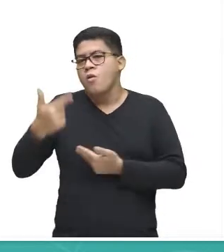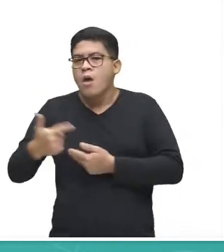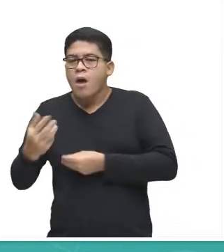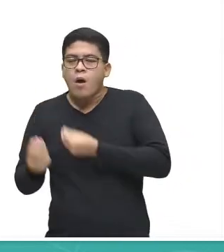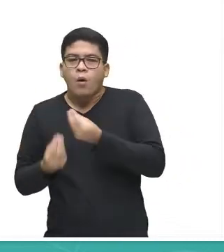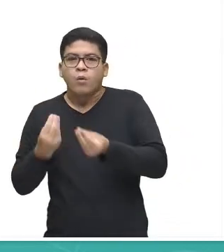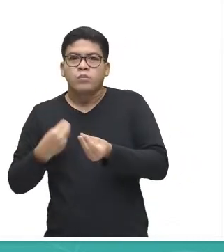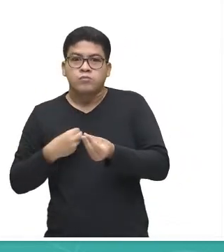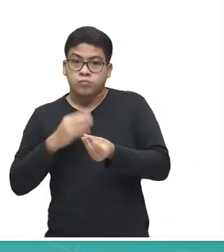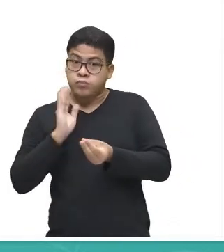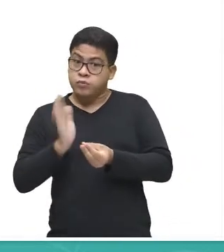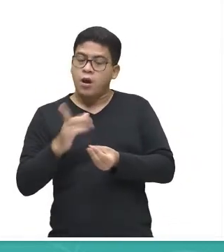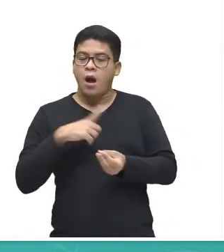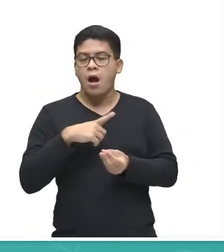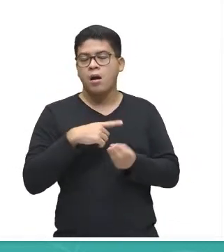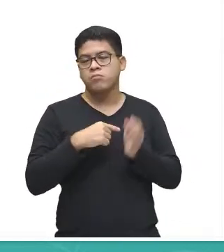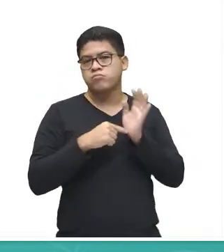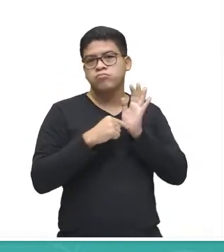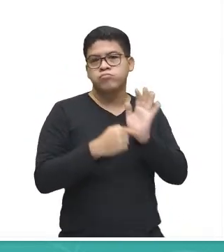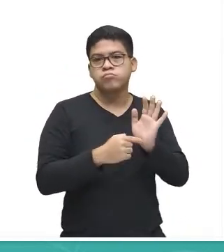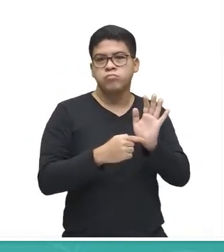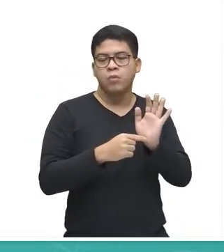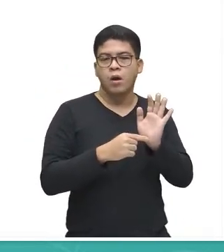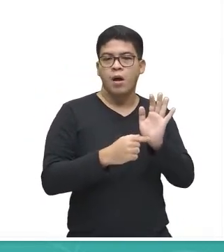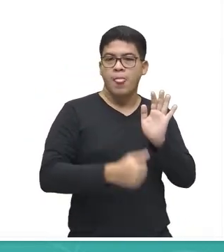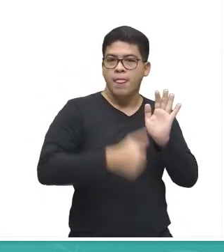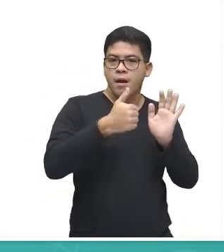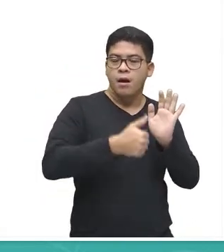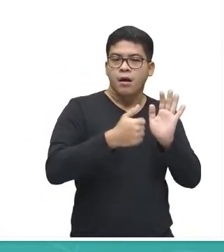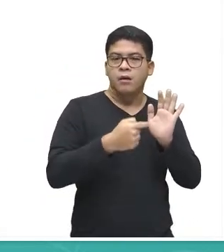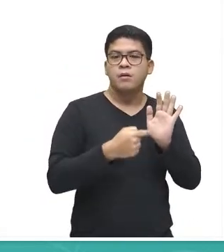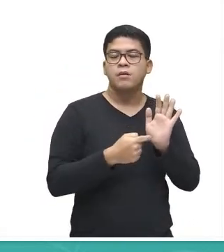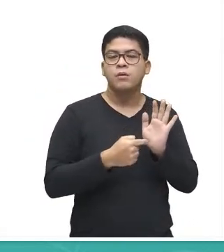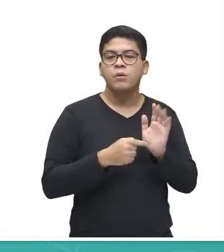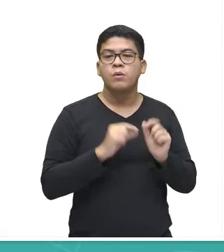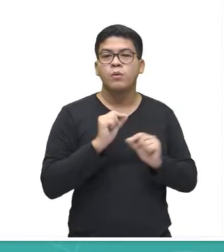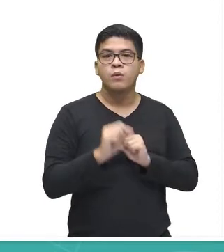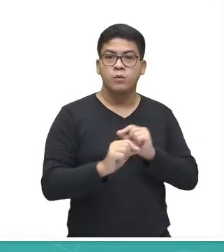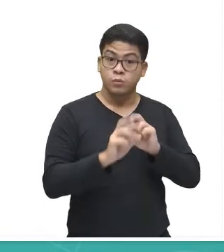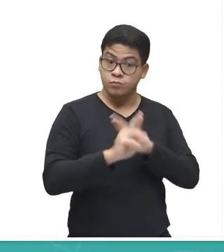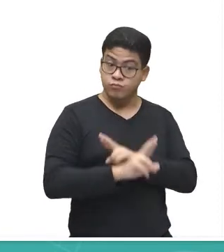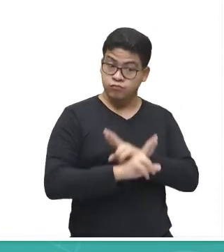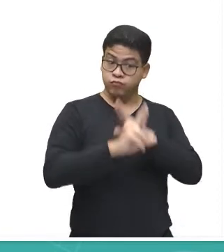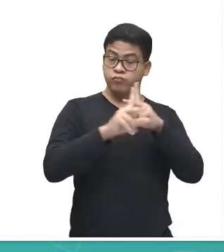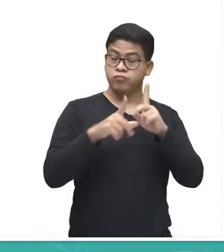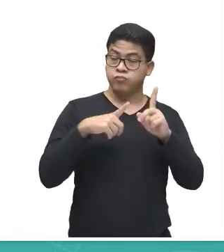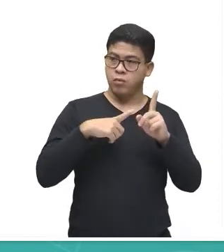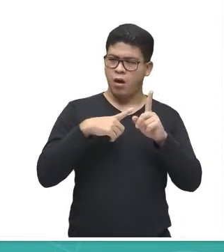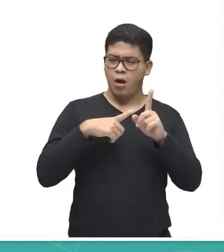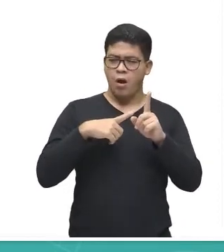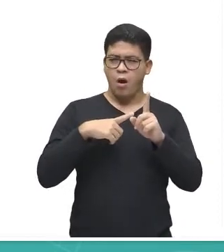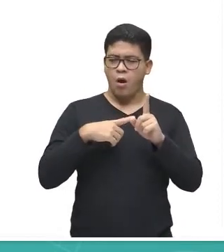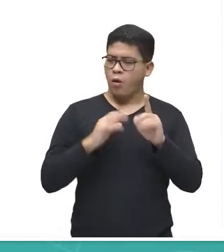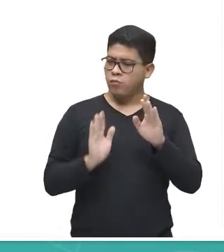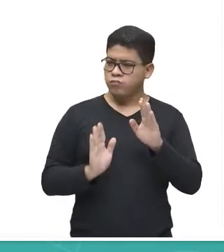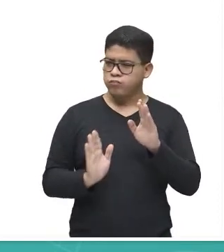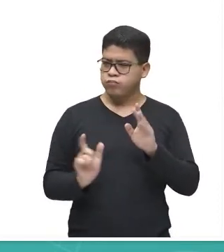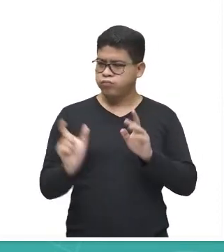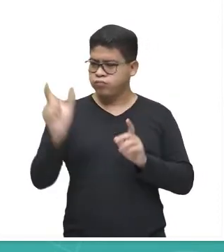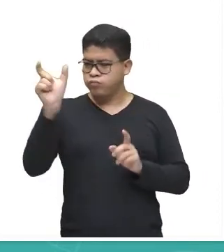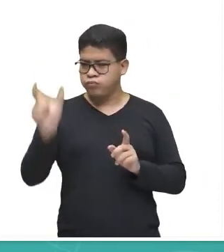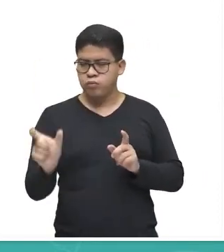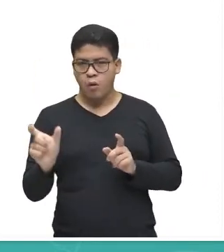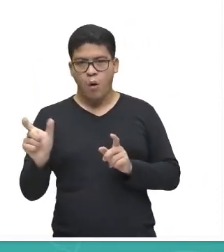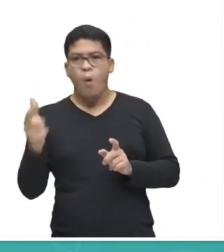características primárias, quais são elas? São aquelas que diferenciam ou que distinguem um